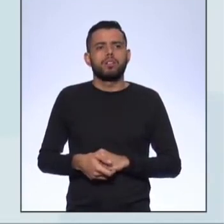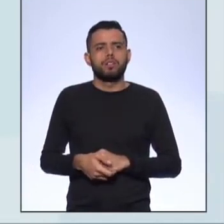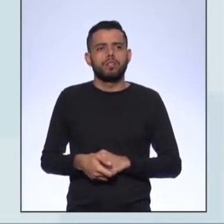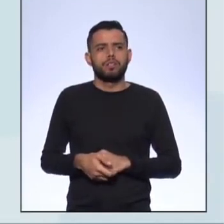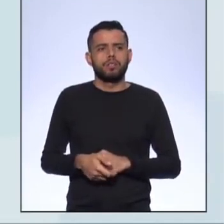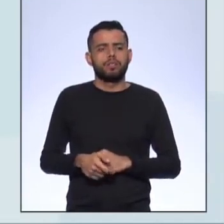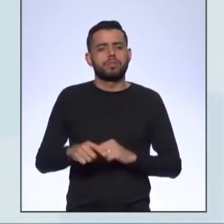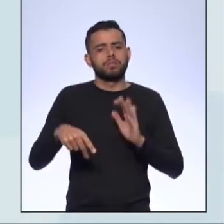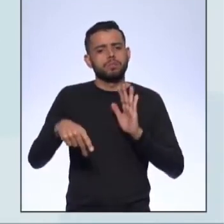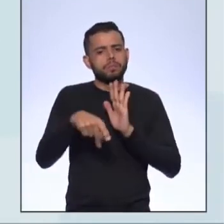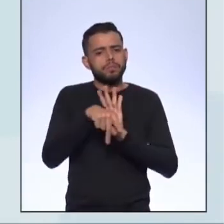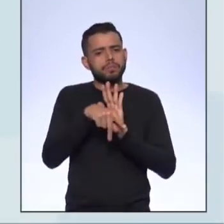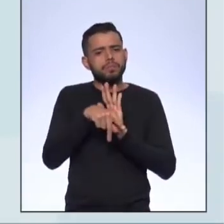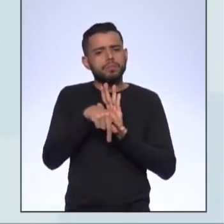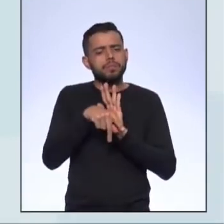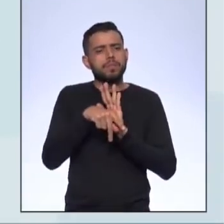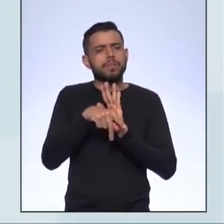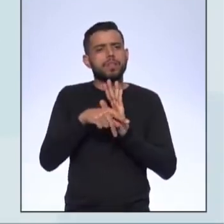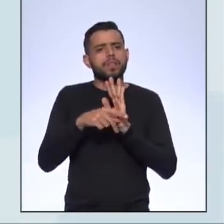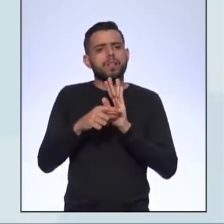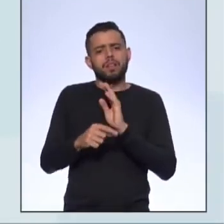para a produção de